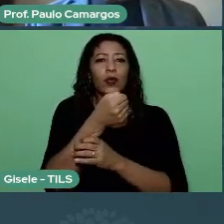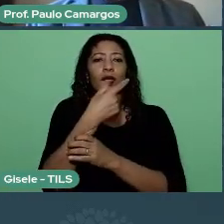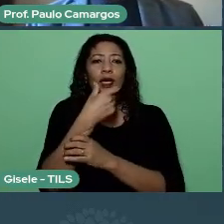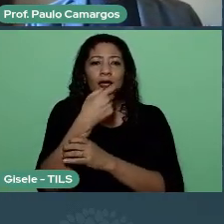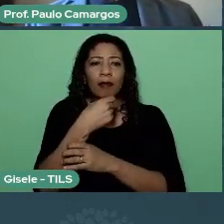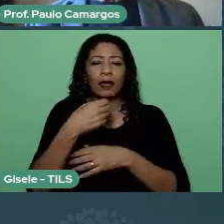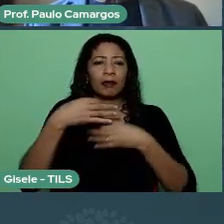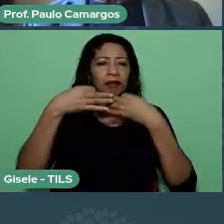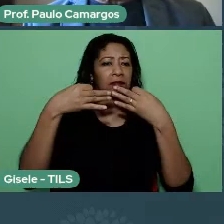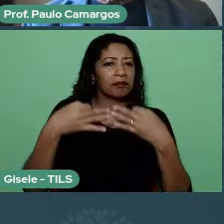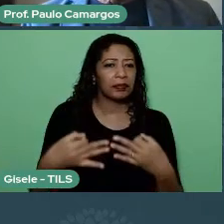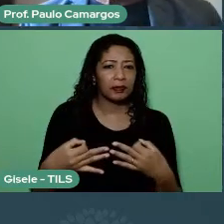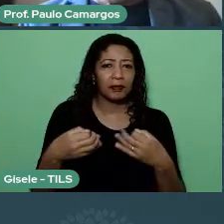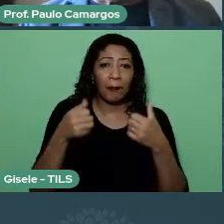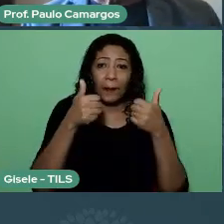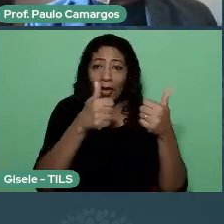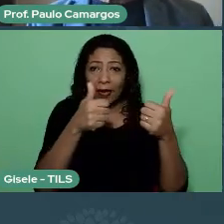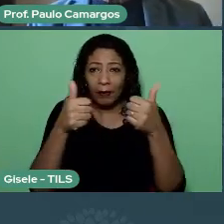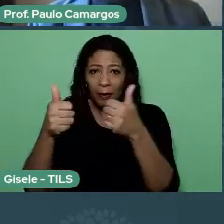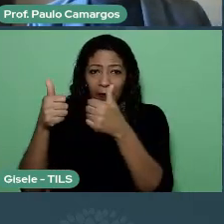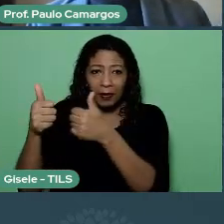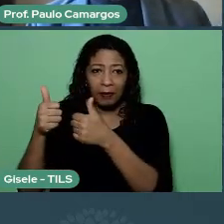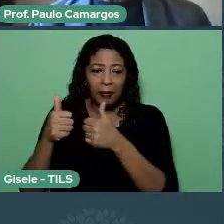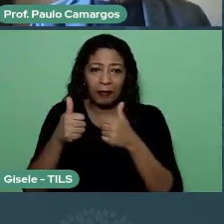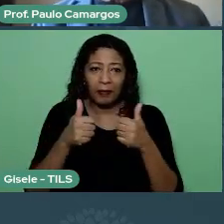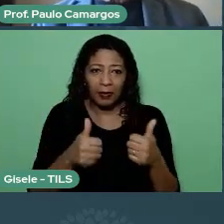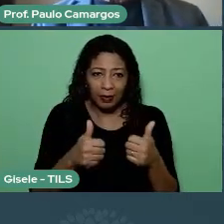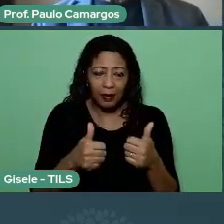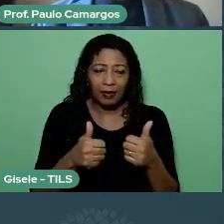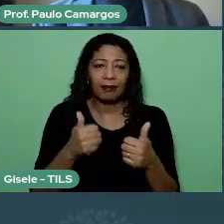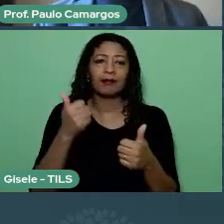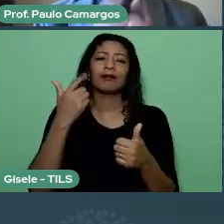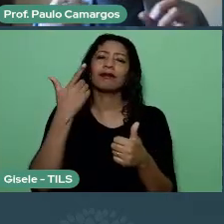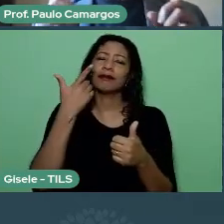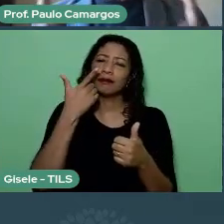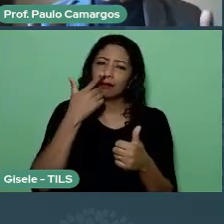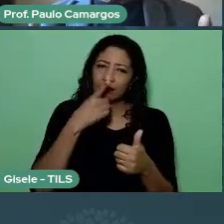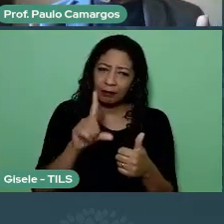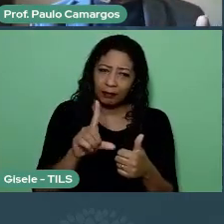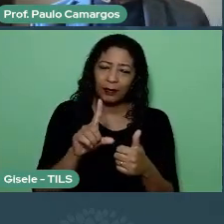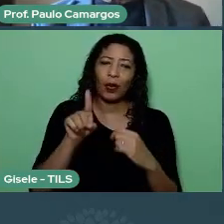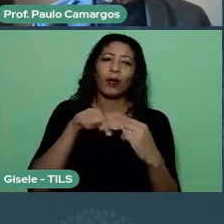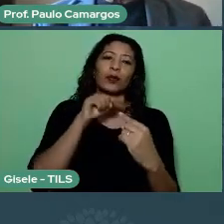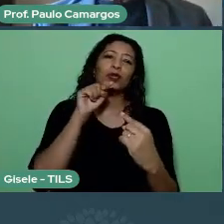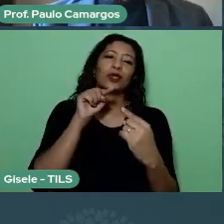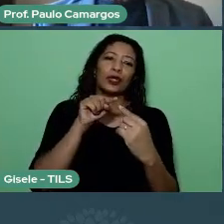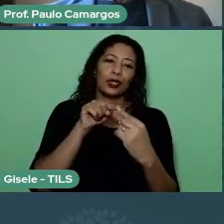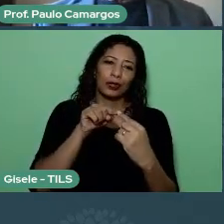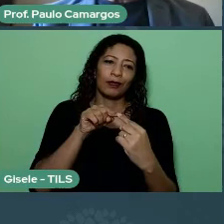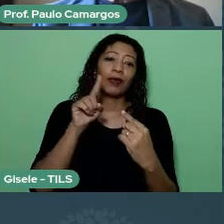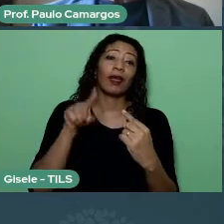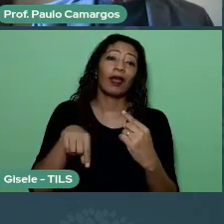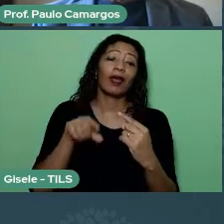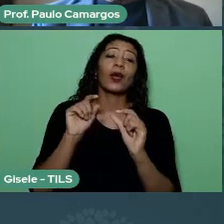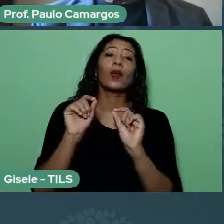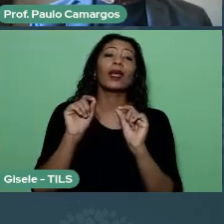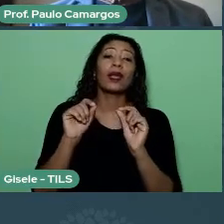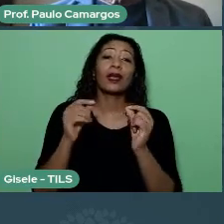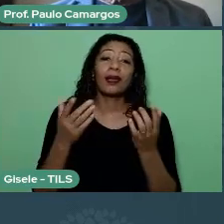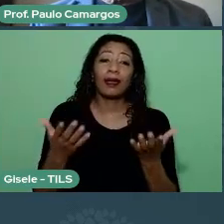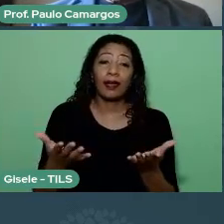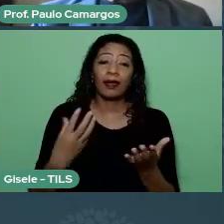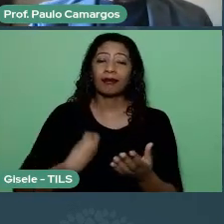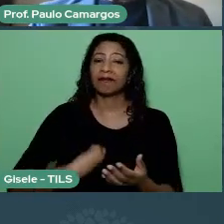bem, não há porquê nós não atingirmos o nosso objetivo maior, que é